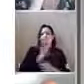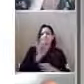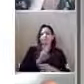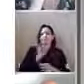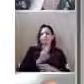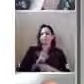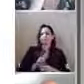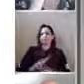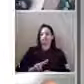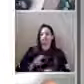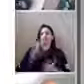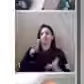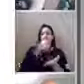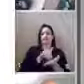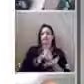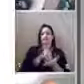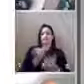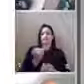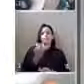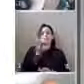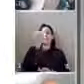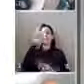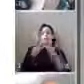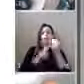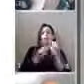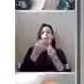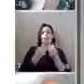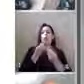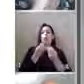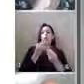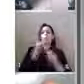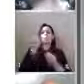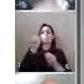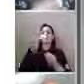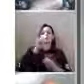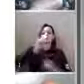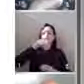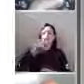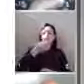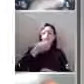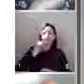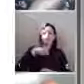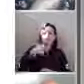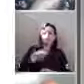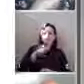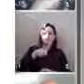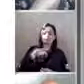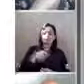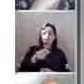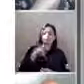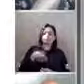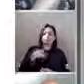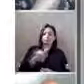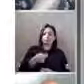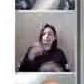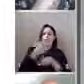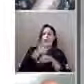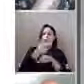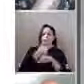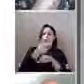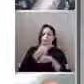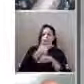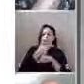são importantes para o próprio a própria retroalimentação da ficha lexicográfica.